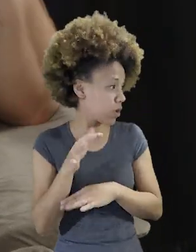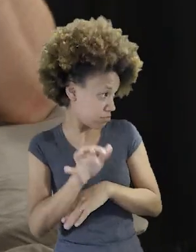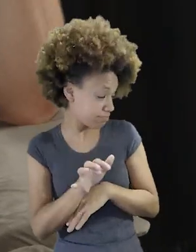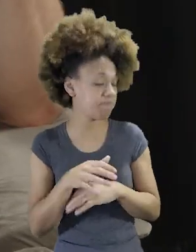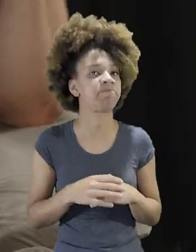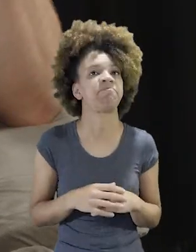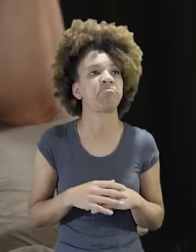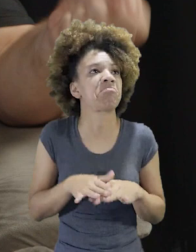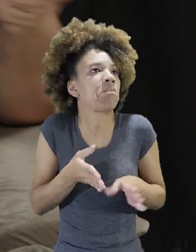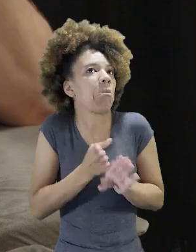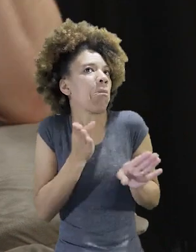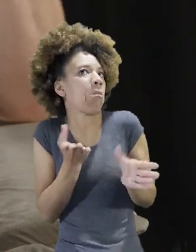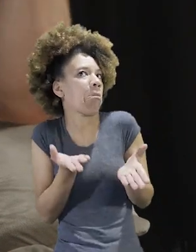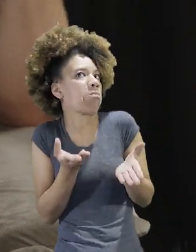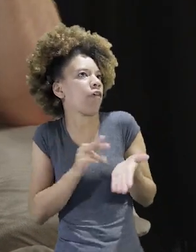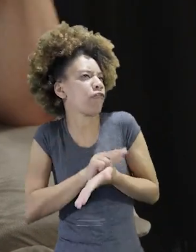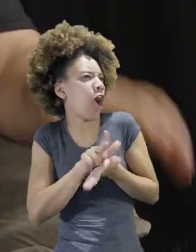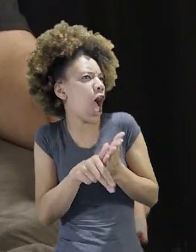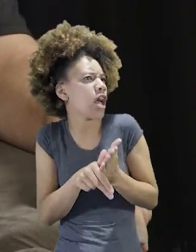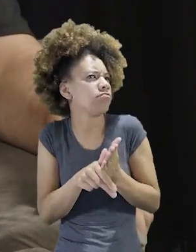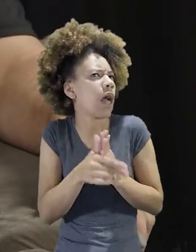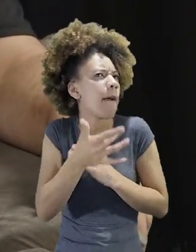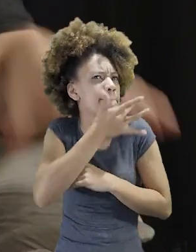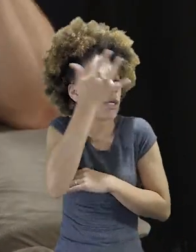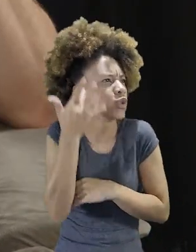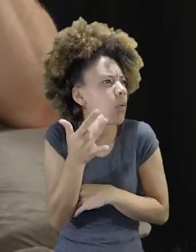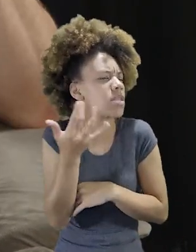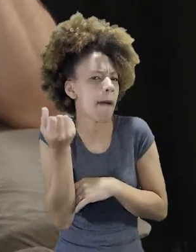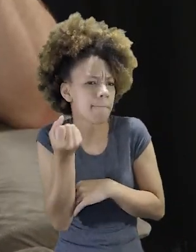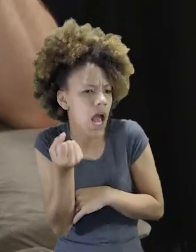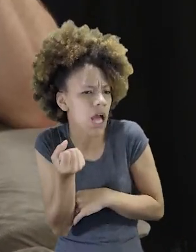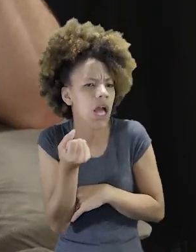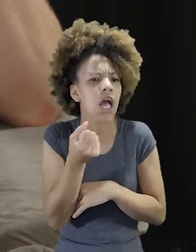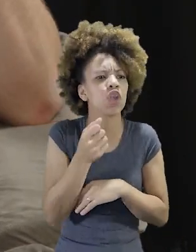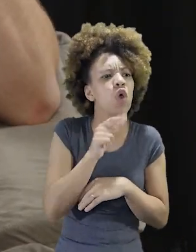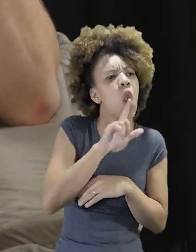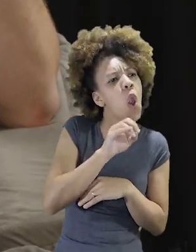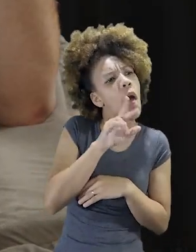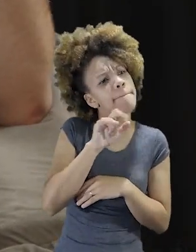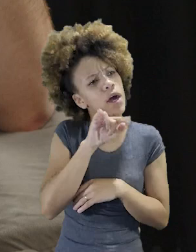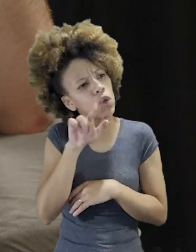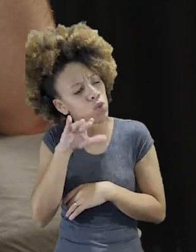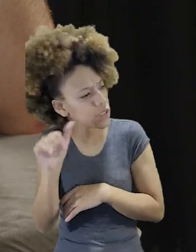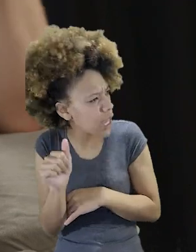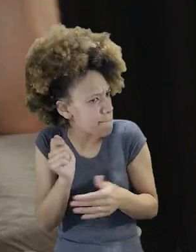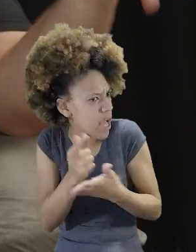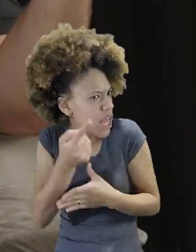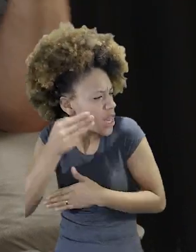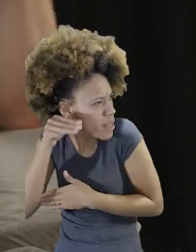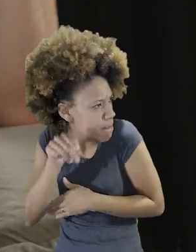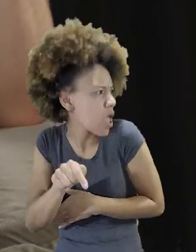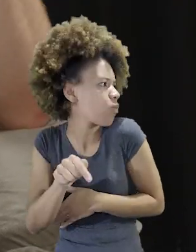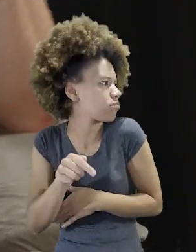branco no Lollapalooza gastando três Pau para assistir como é que fica isso no rolê né porque você não cara agora Você você já também